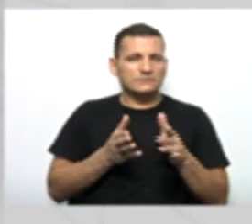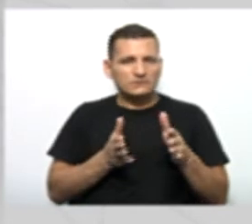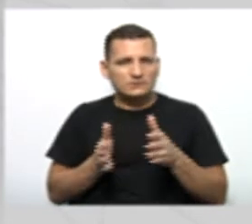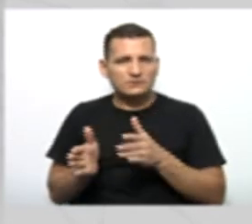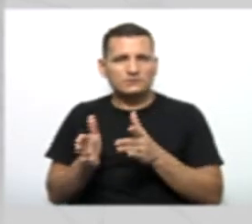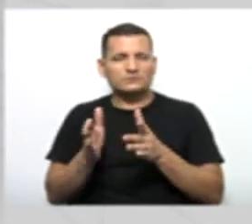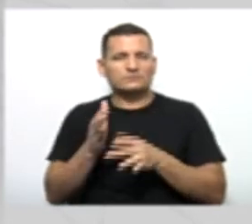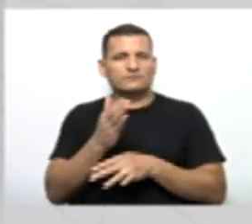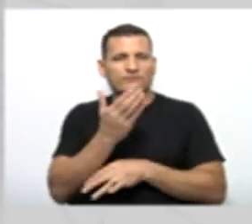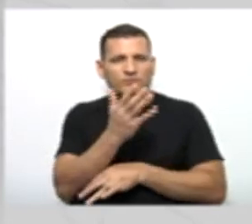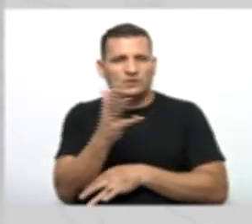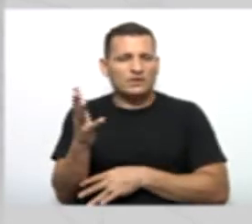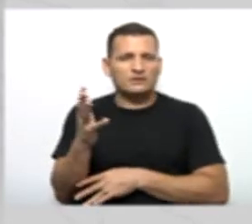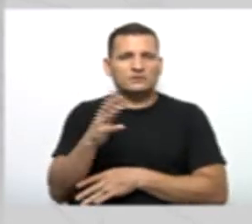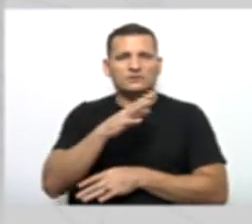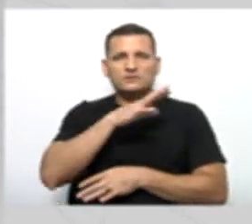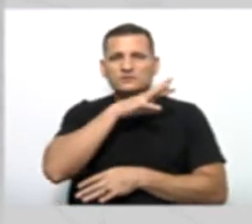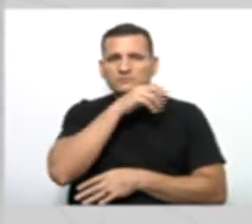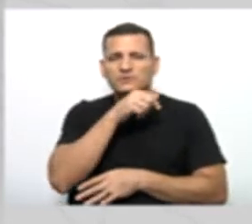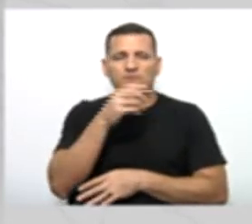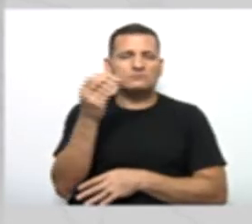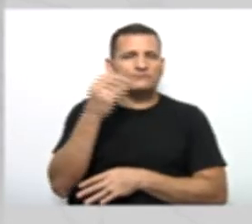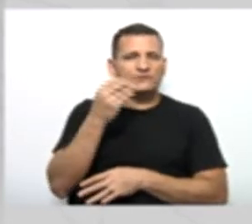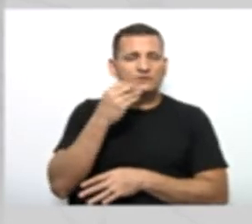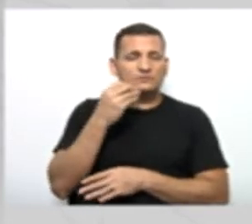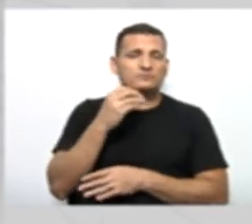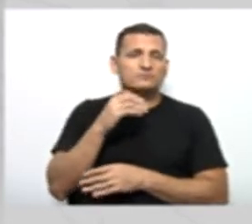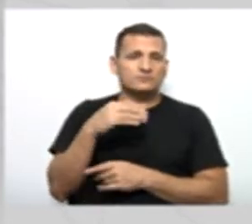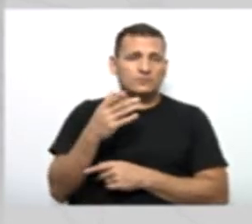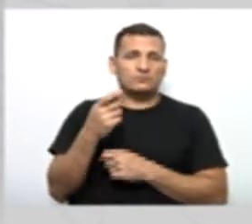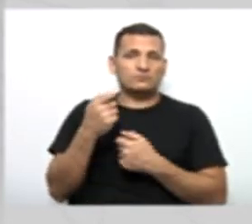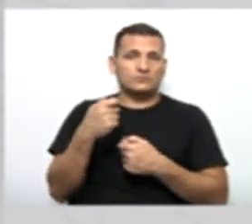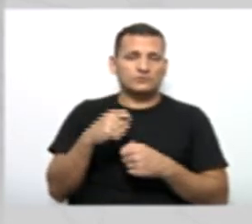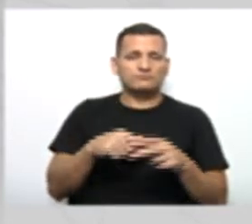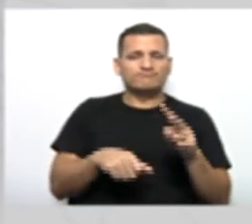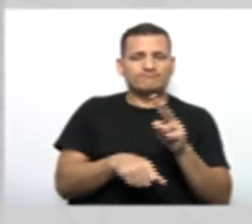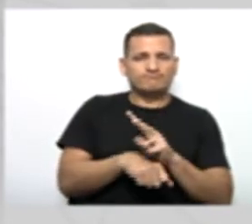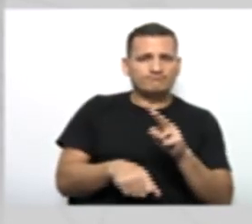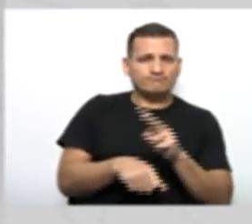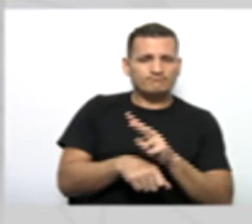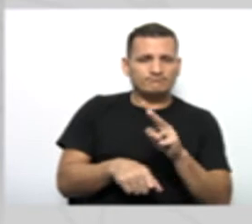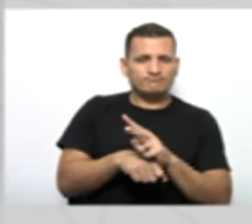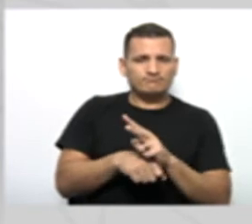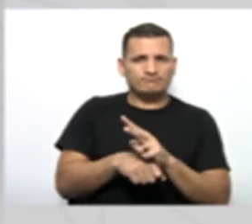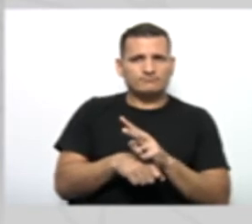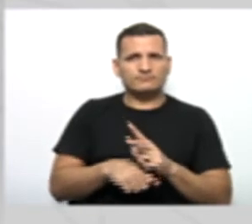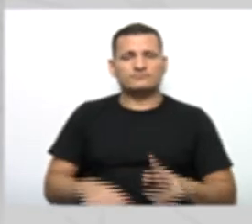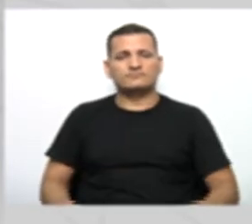precisam ser protegidos da influência do homem. E